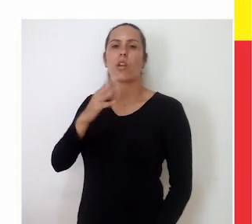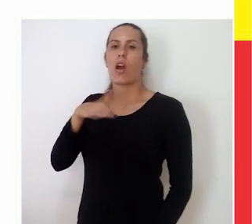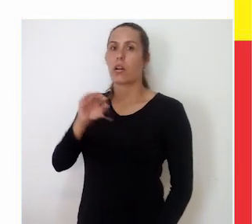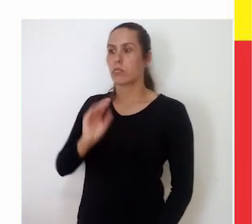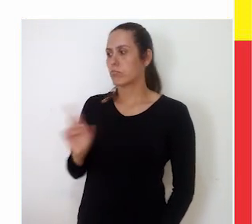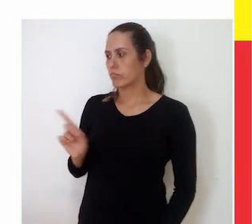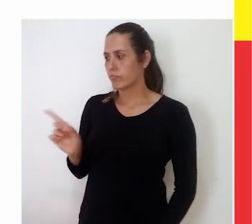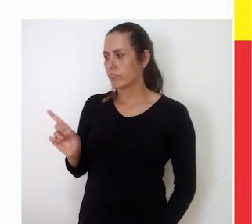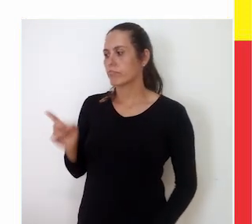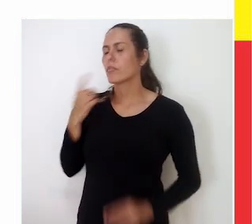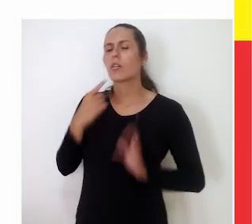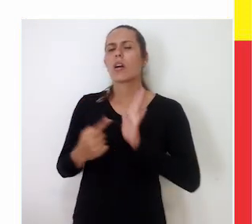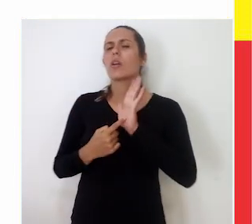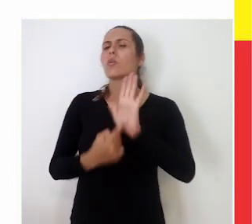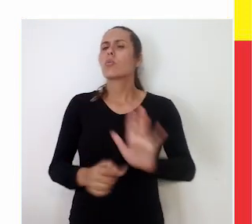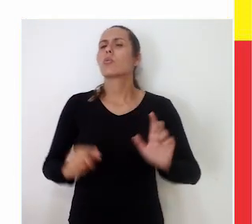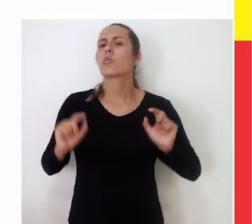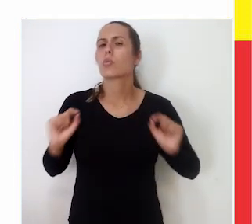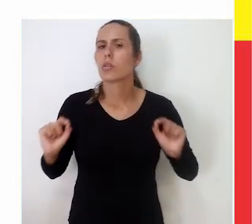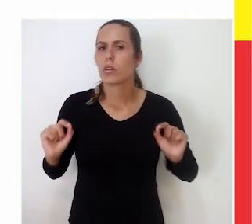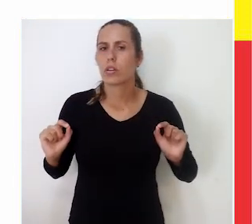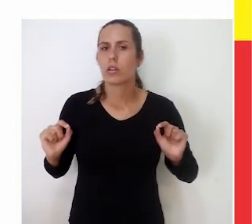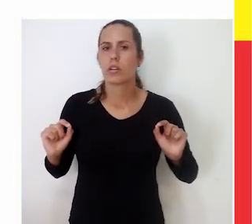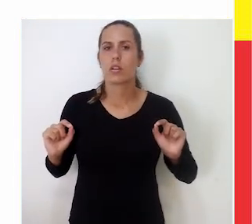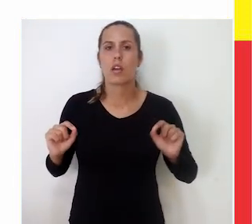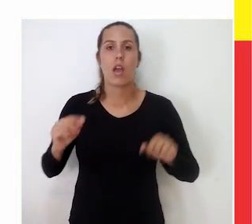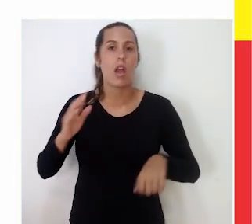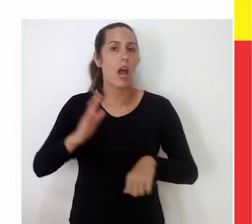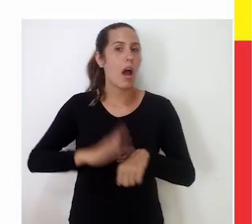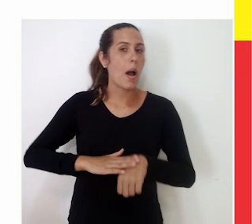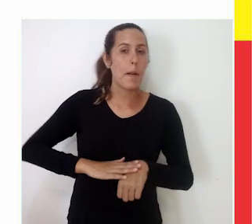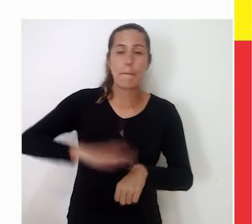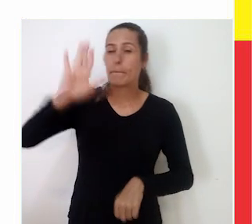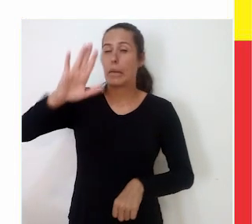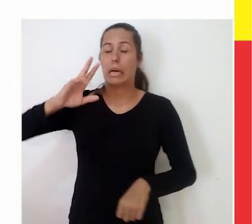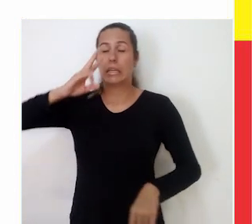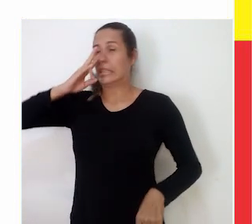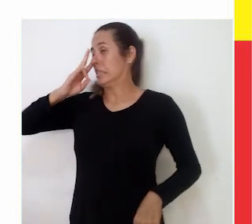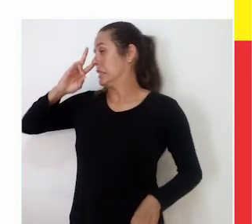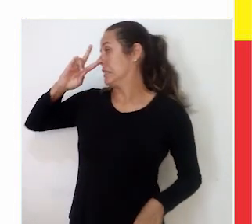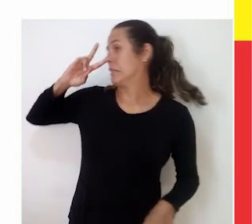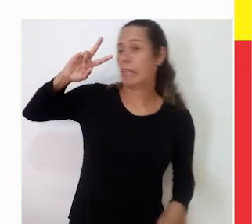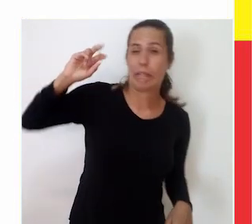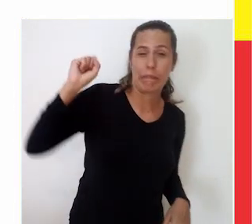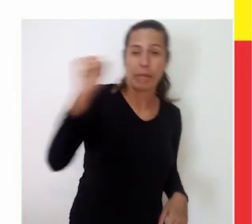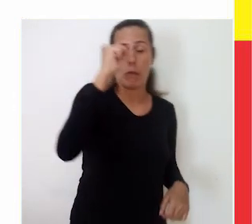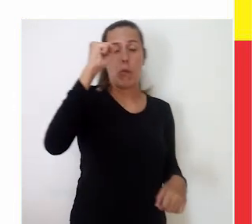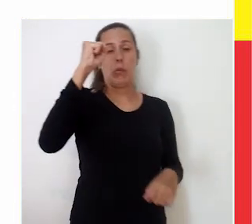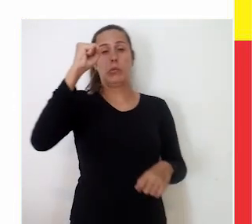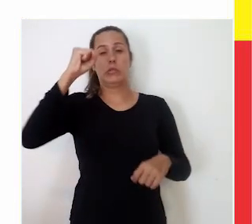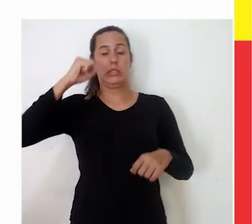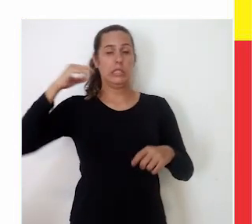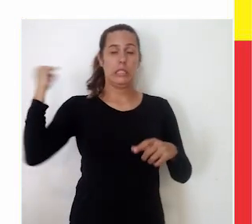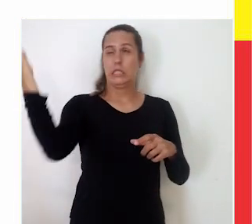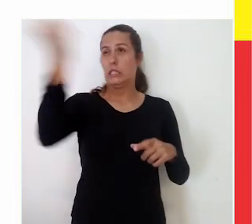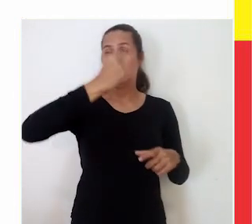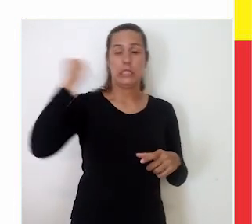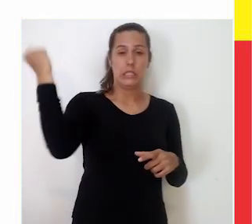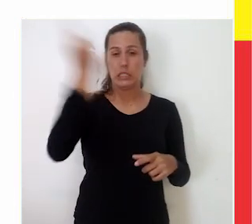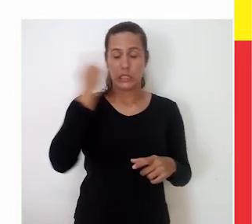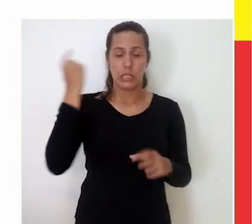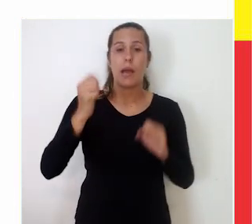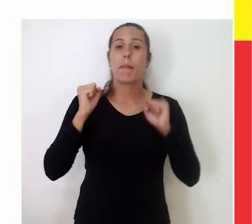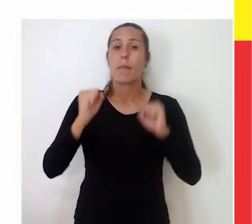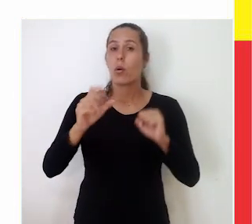vocês que furacão é a mais violenta de todas as tempestades. E seu ciclo pode